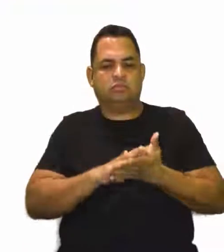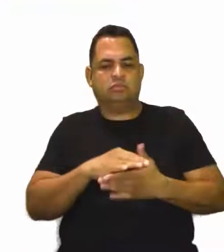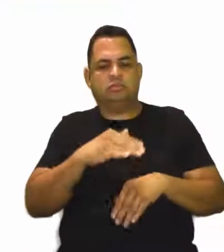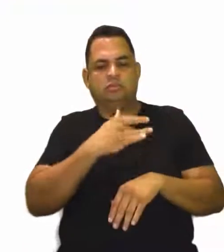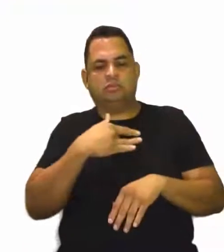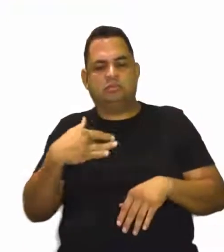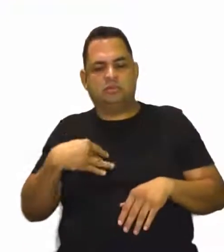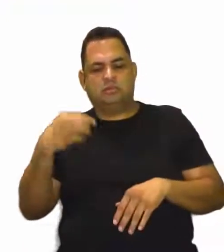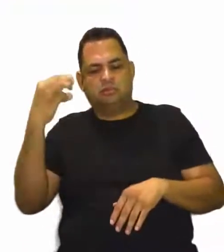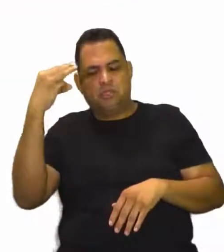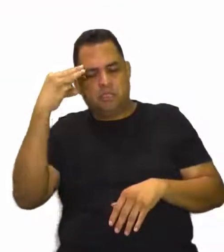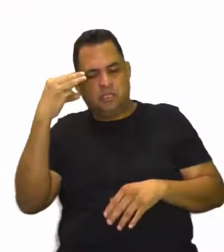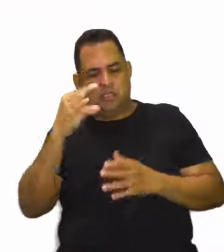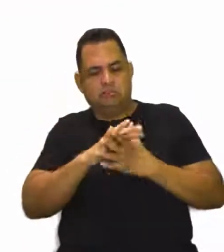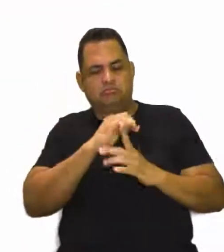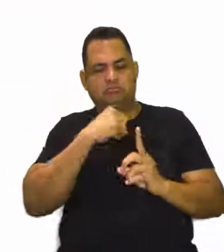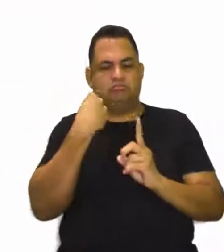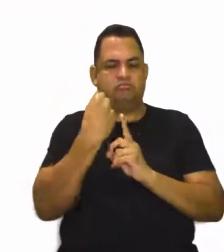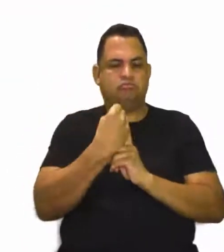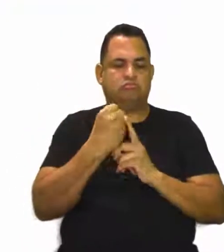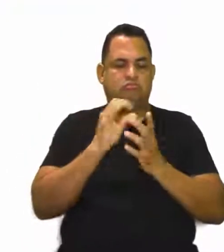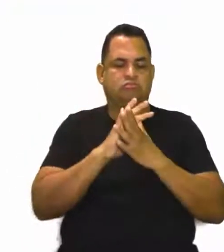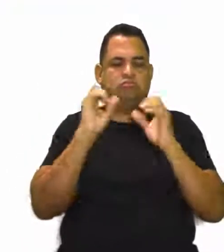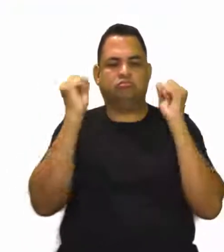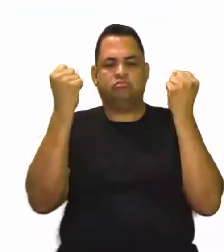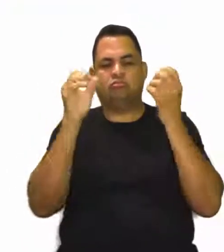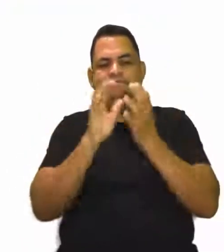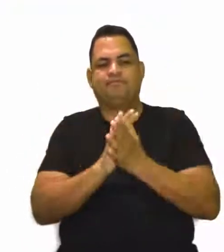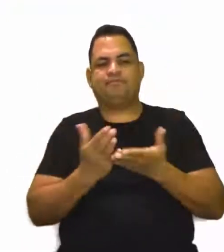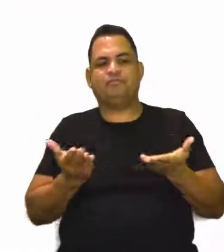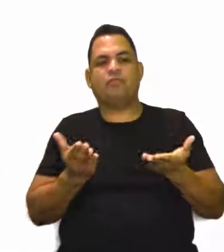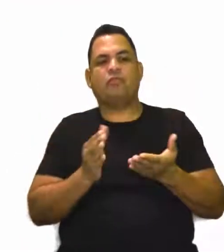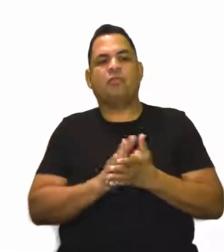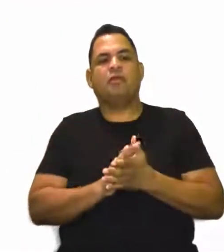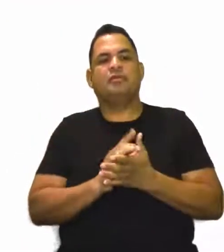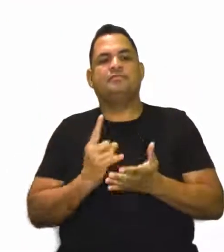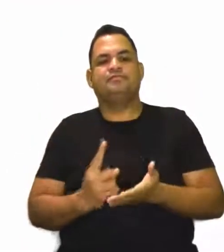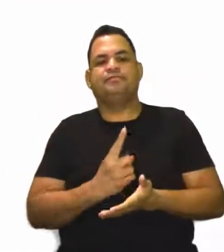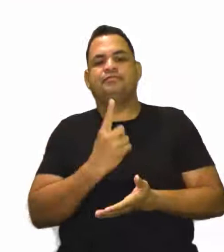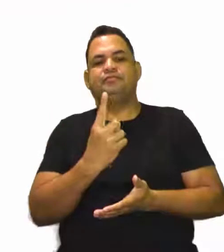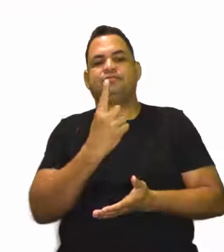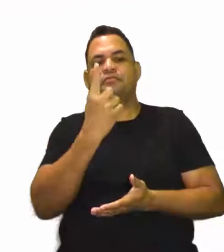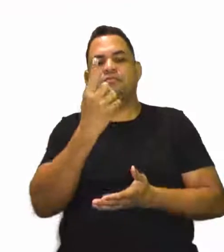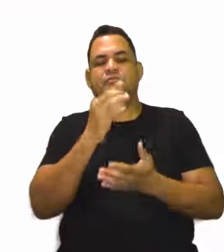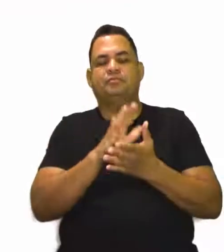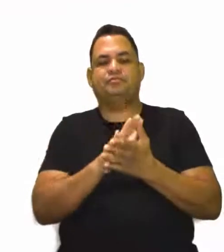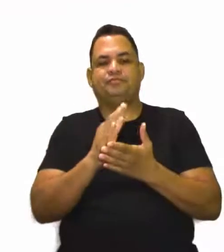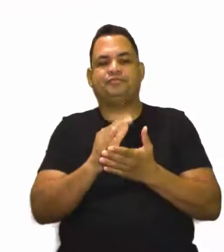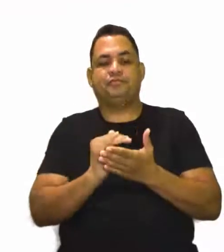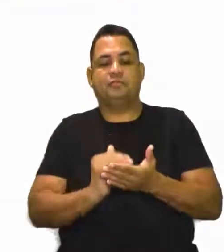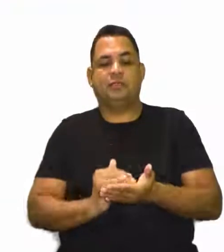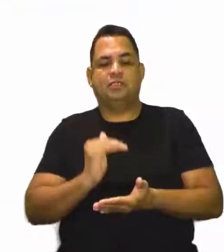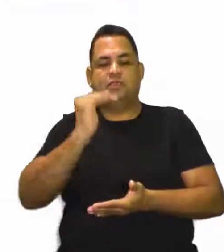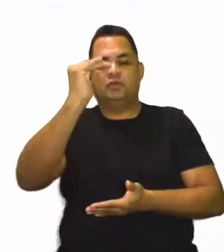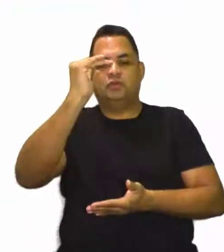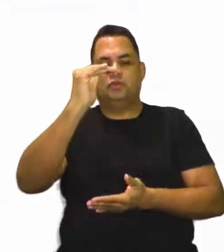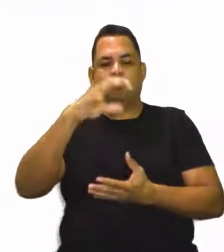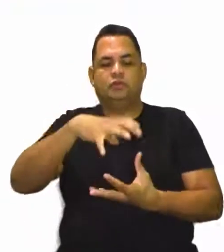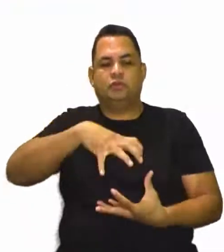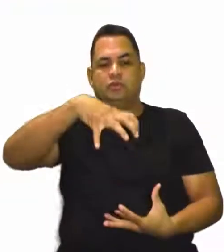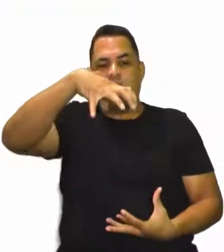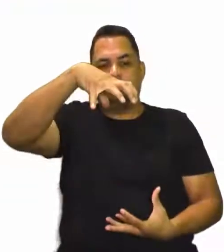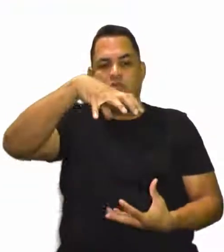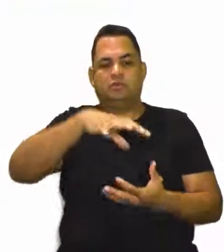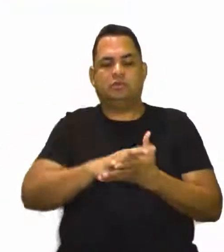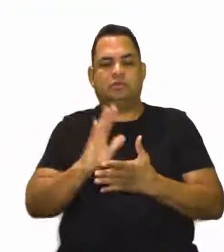mental, saúde social, saúde física, na fase adulta, idosos ali, onde a gente tem a questão